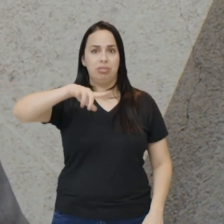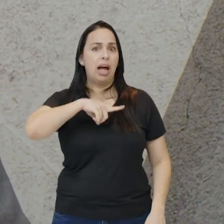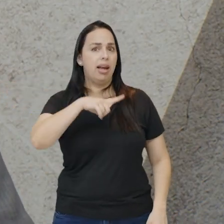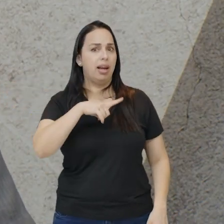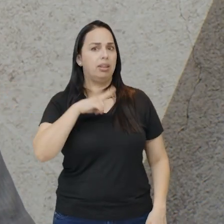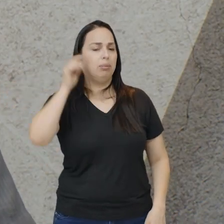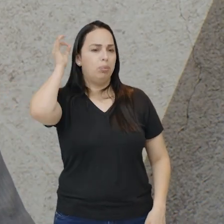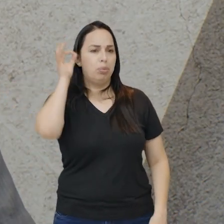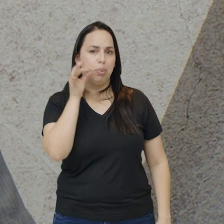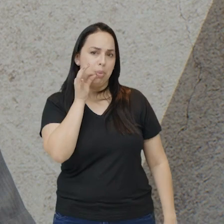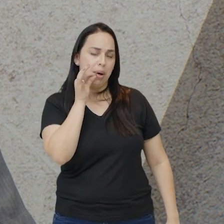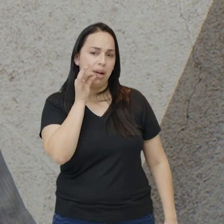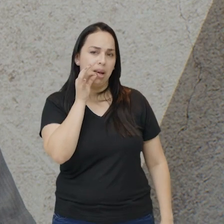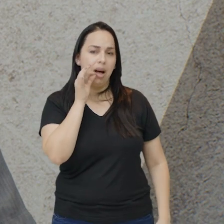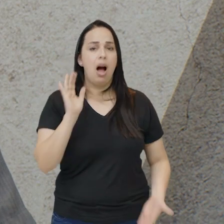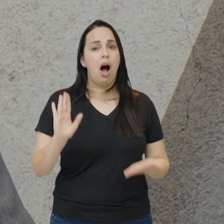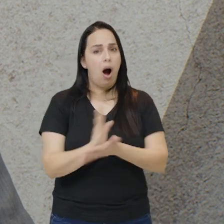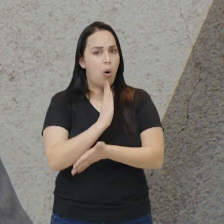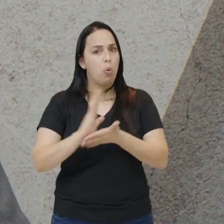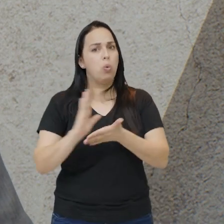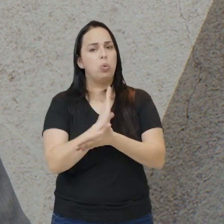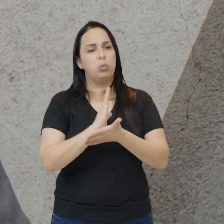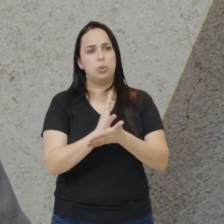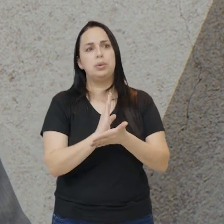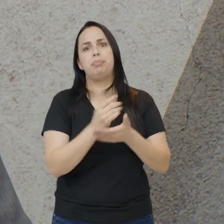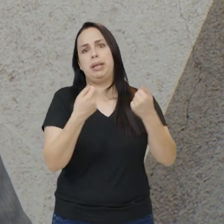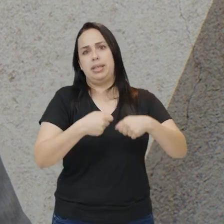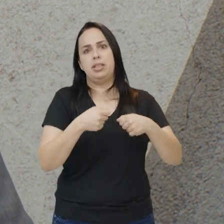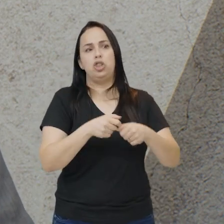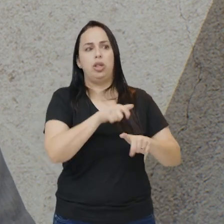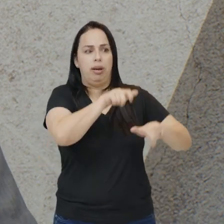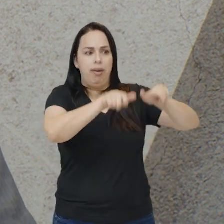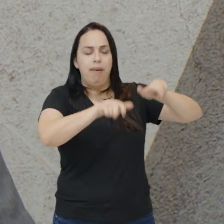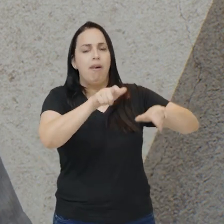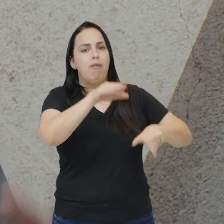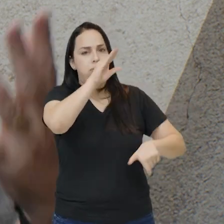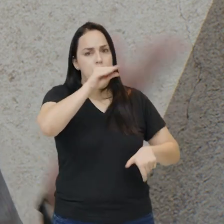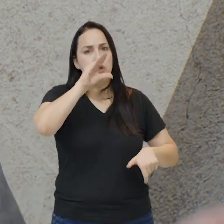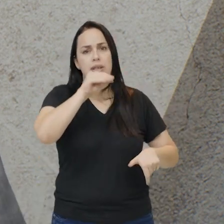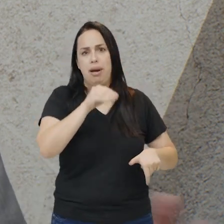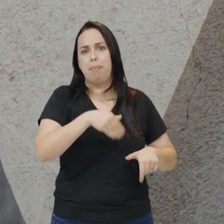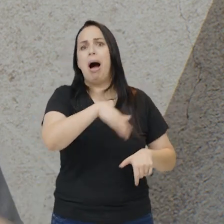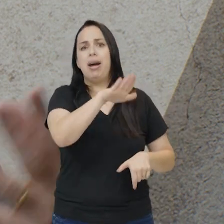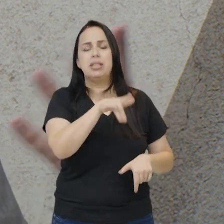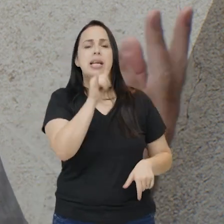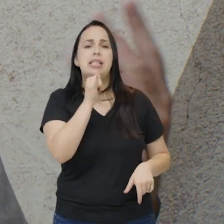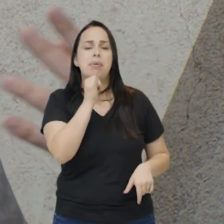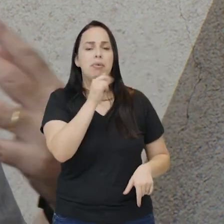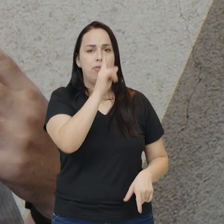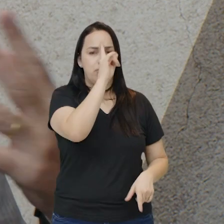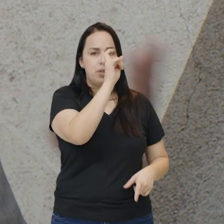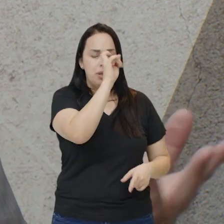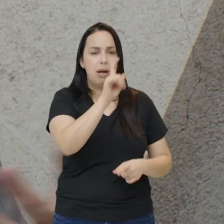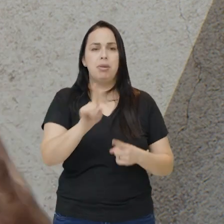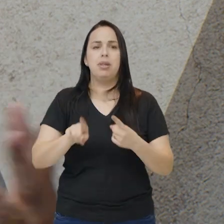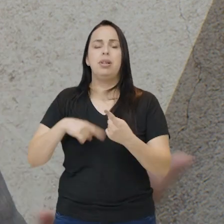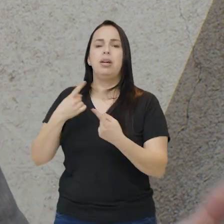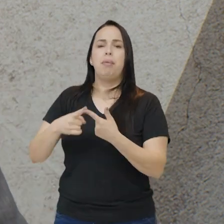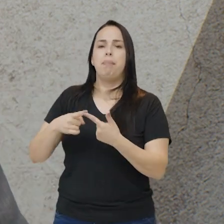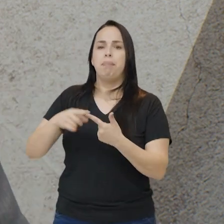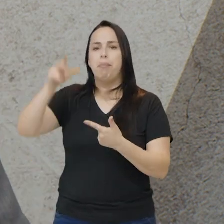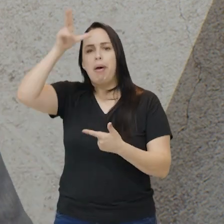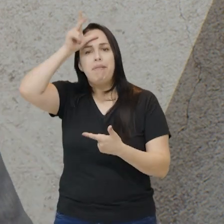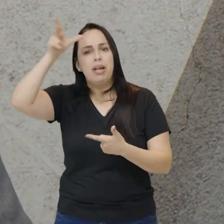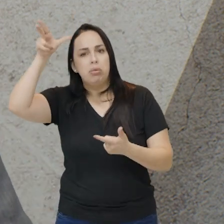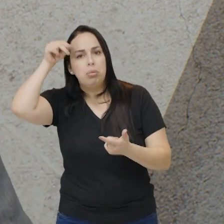parte de atendimento. Claro que alguns setores demandam mais, né? Como você me citou, hospitais, serviços públicos